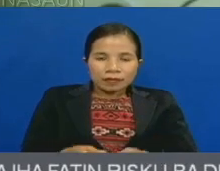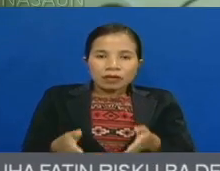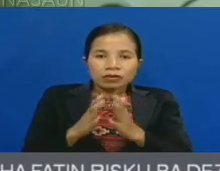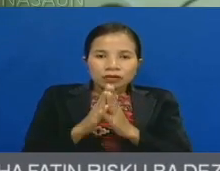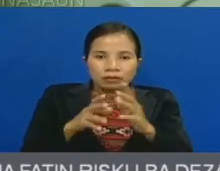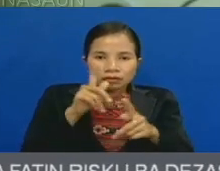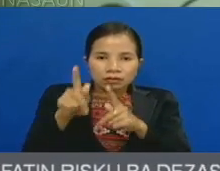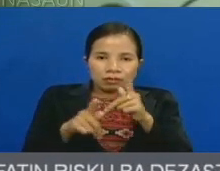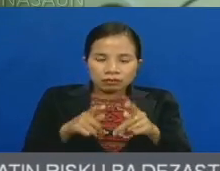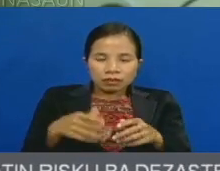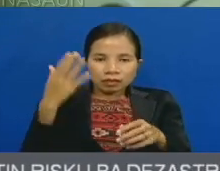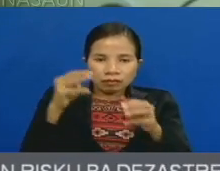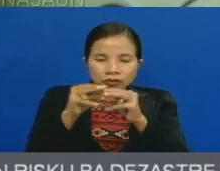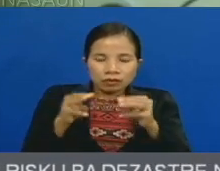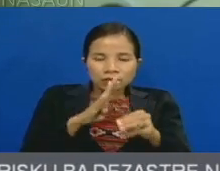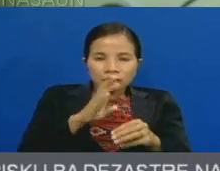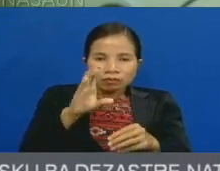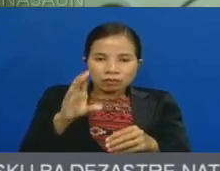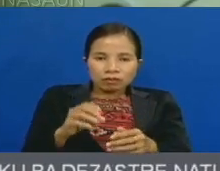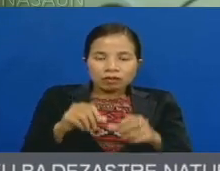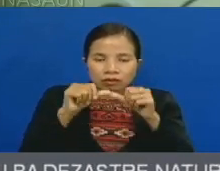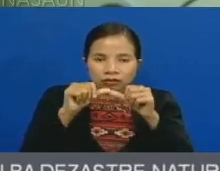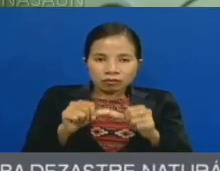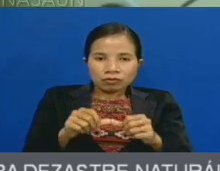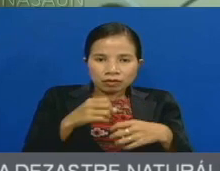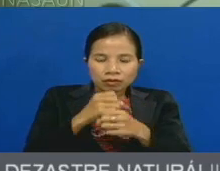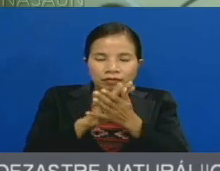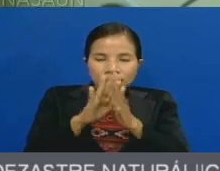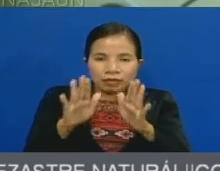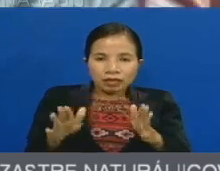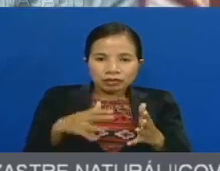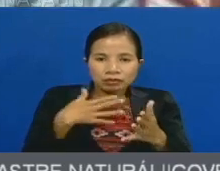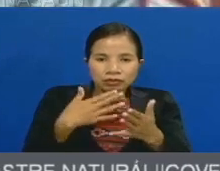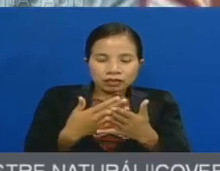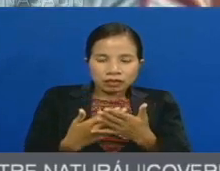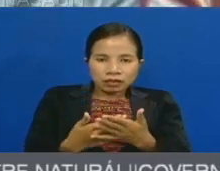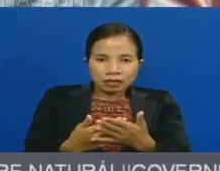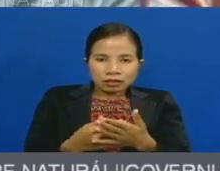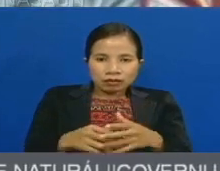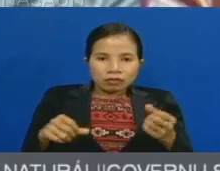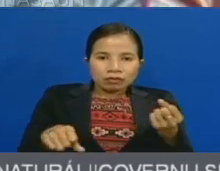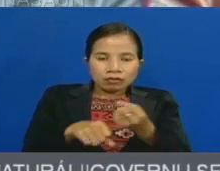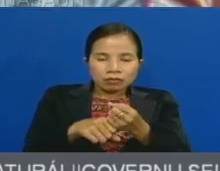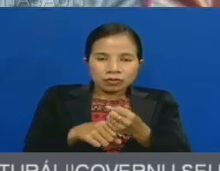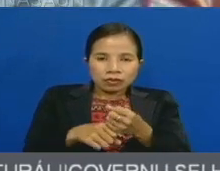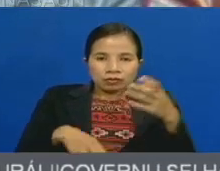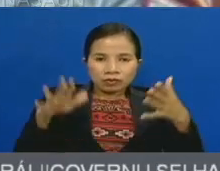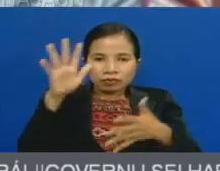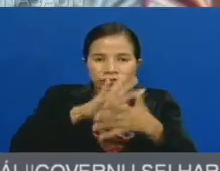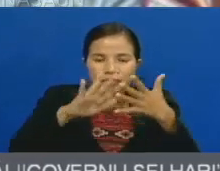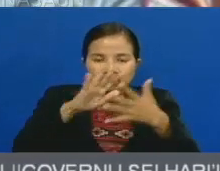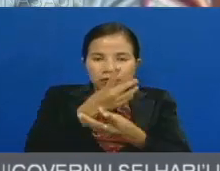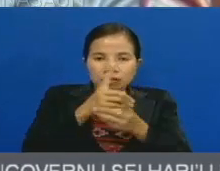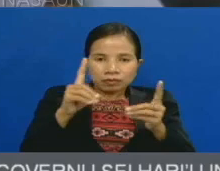ba komunidade iha munisipio Baucau atu continua kria pas no estabilidade ho di kontribui ba festa demokrasia